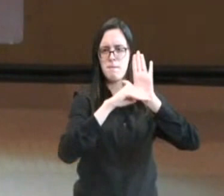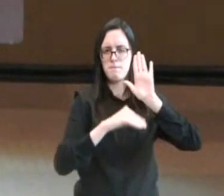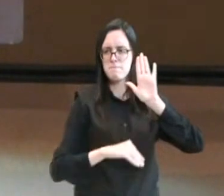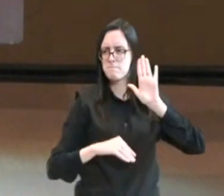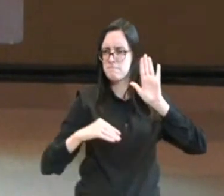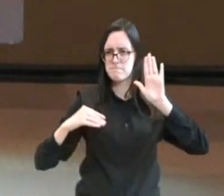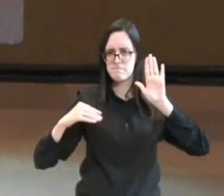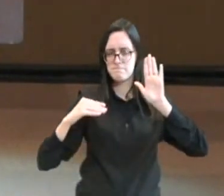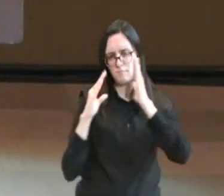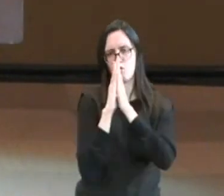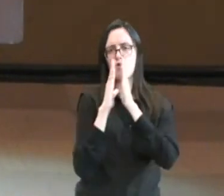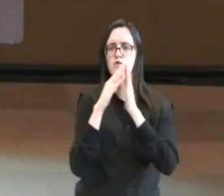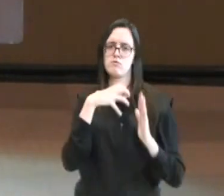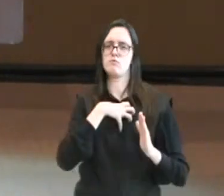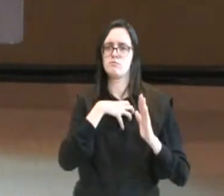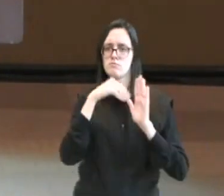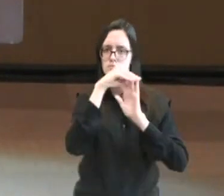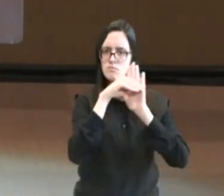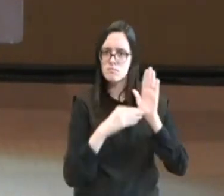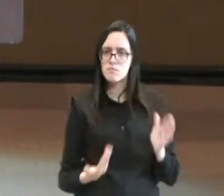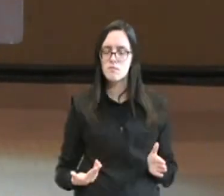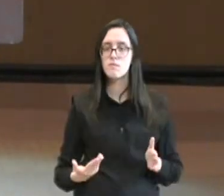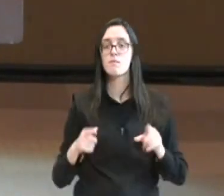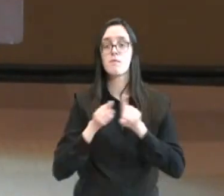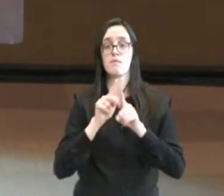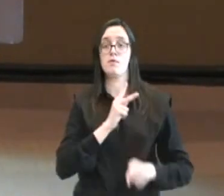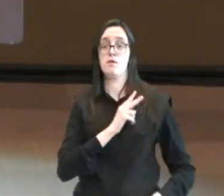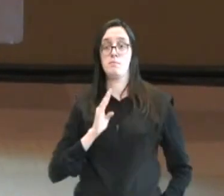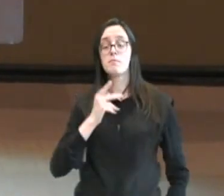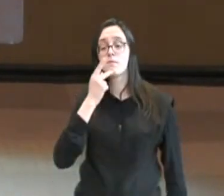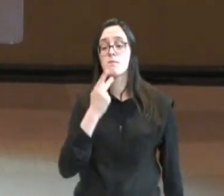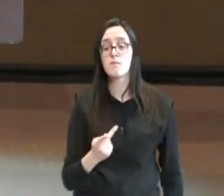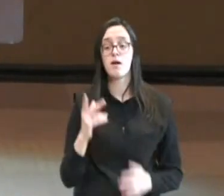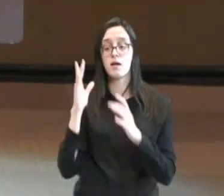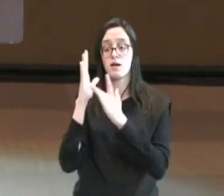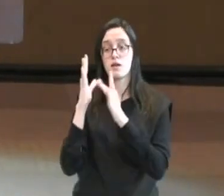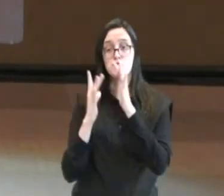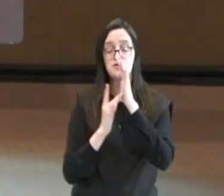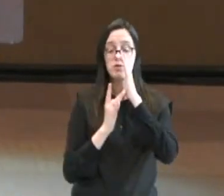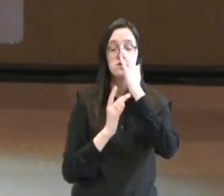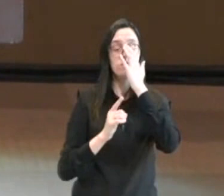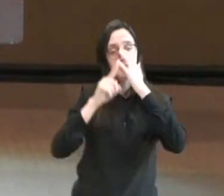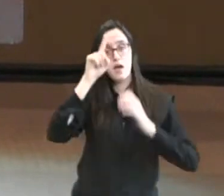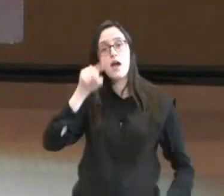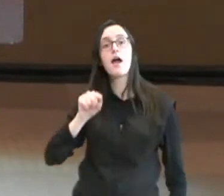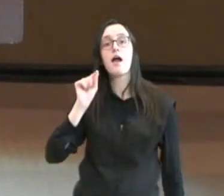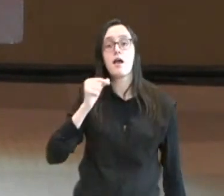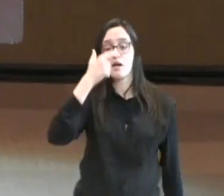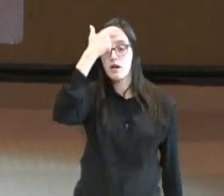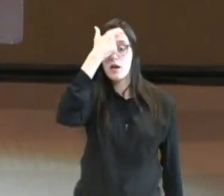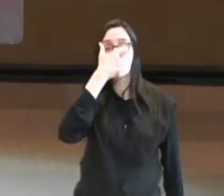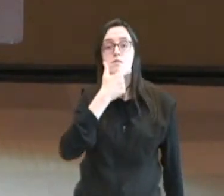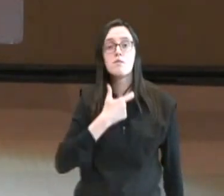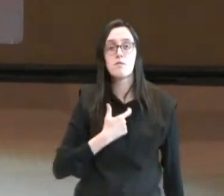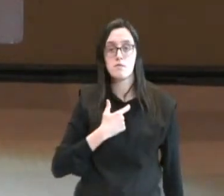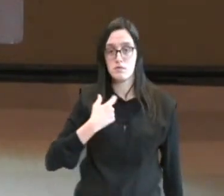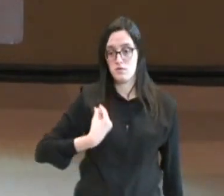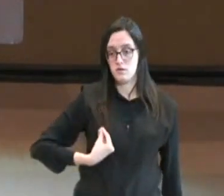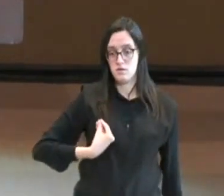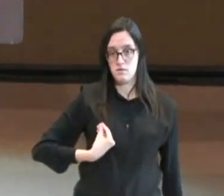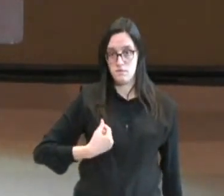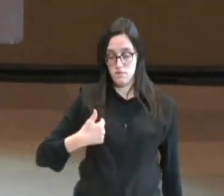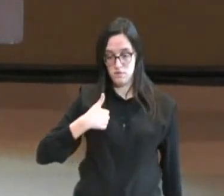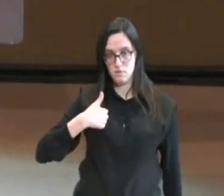capítulo 5, verso 7, o escritor diz assim: Jesus, o qual nos dias da sua